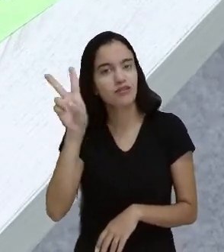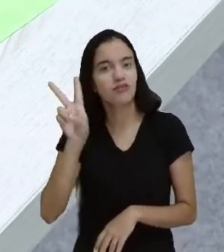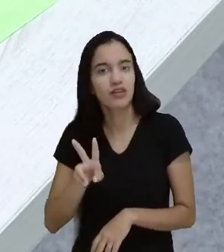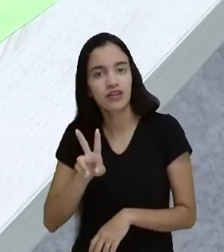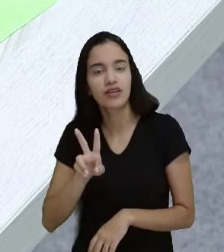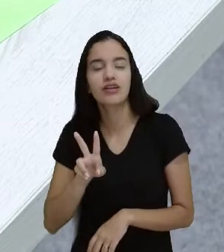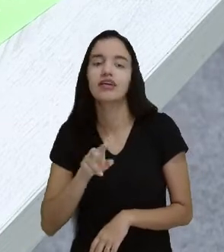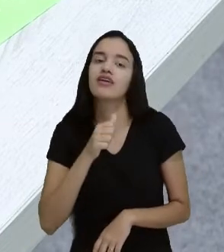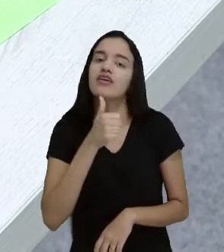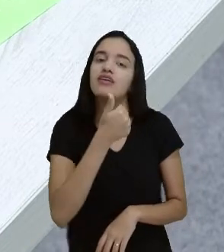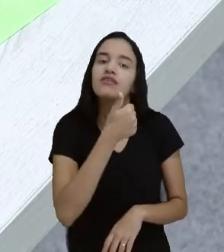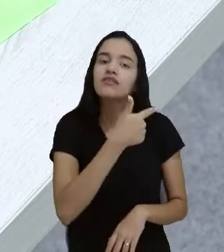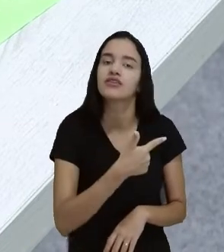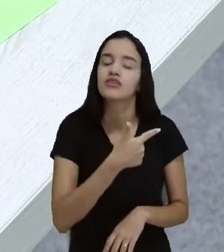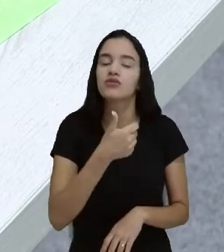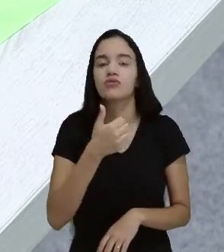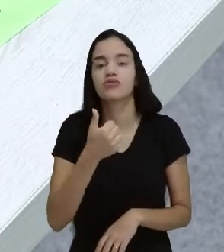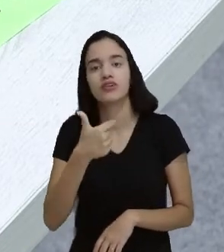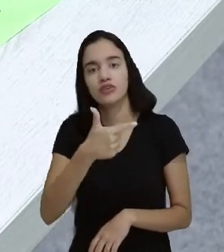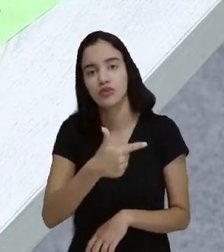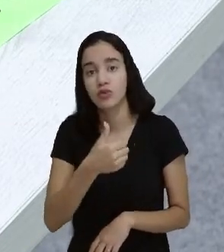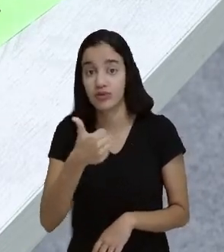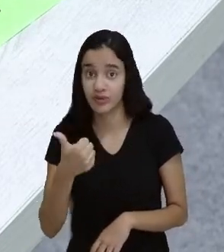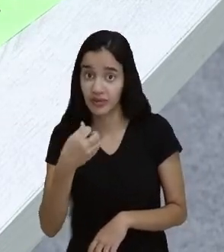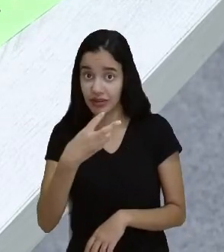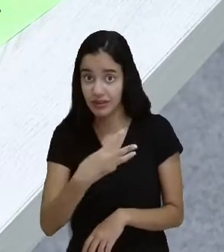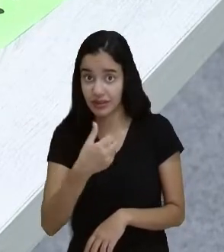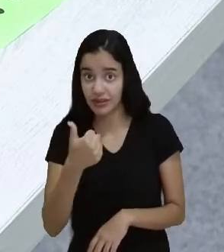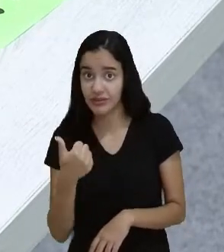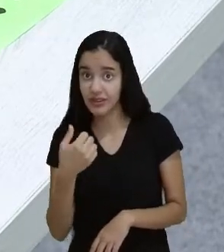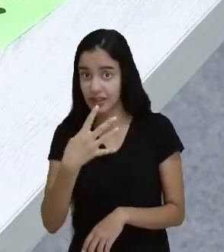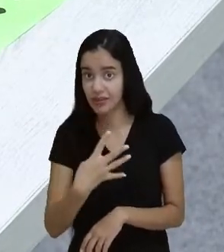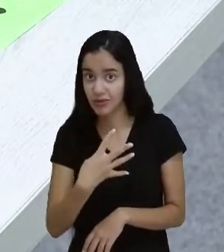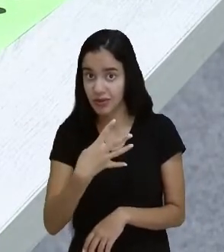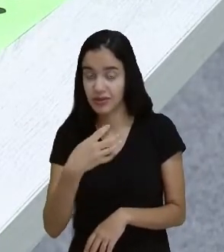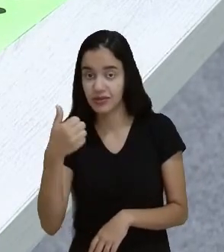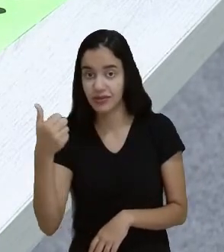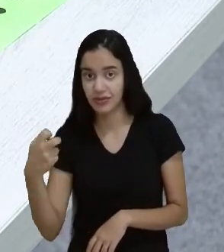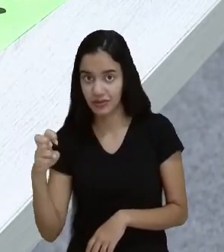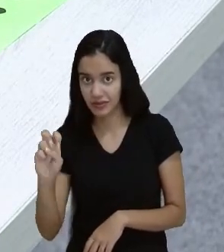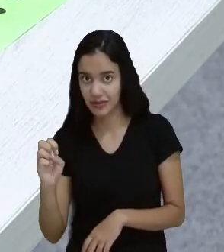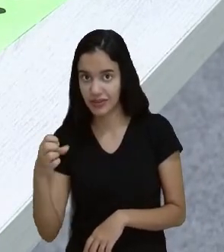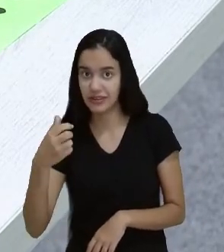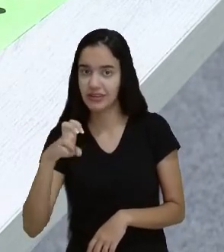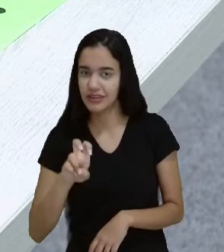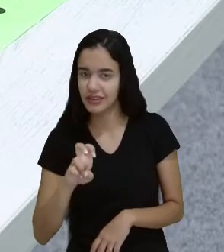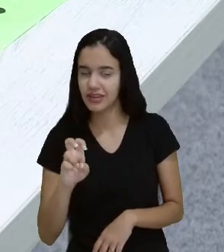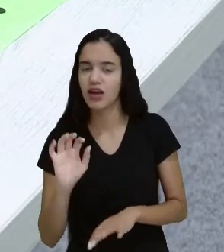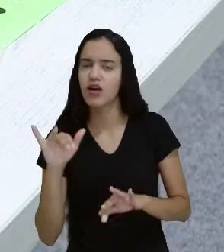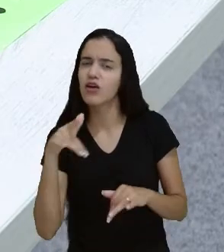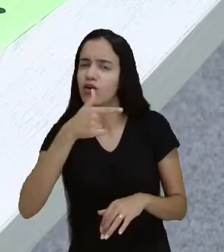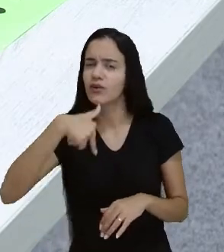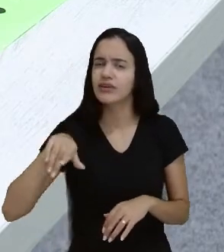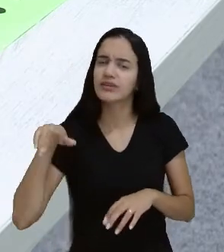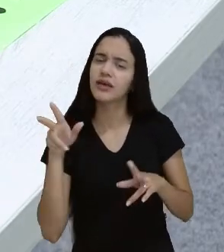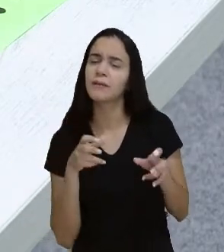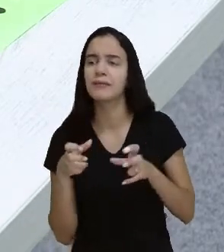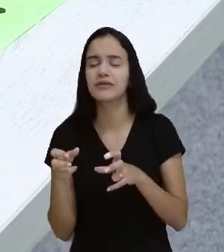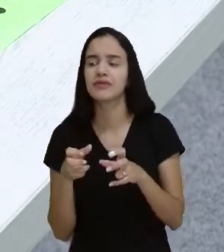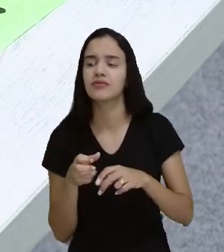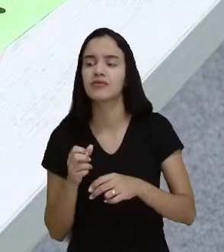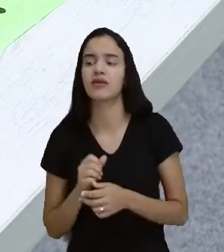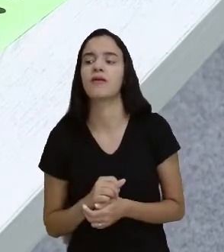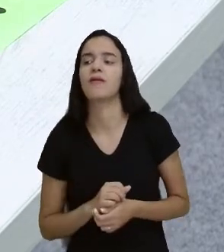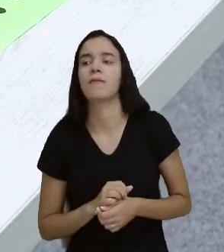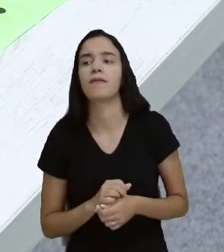21, 22, 23, 24, 25. Perfeito. Vocês acompanharam aí apontando de novo, professora Uma